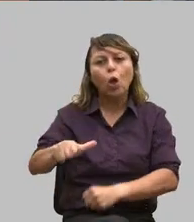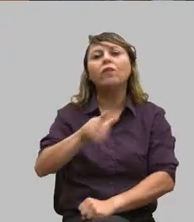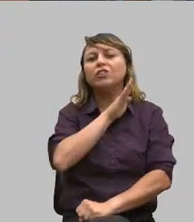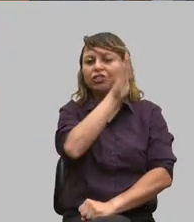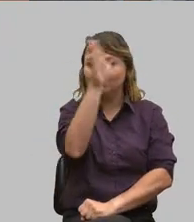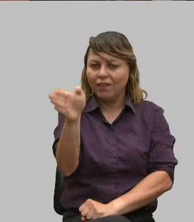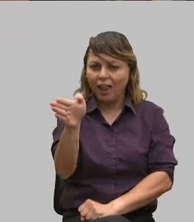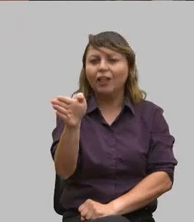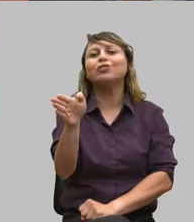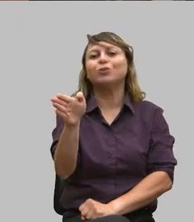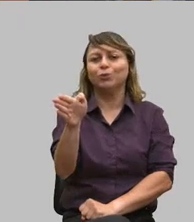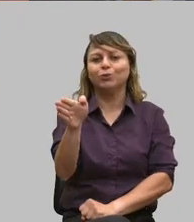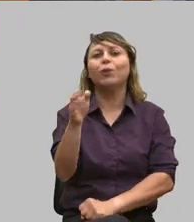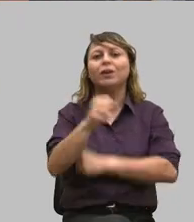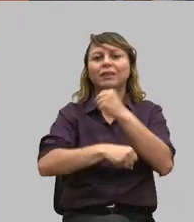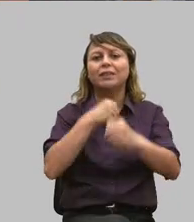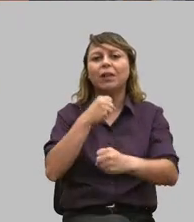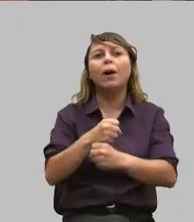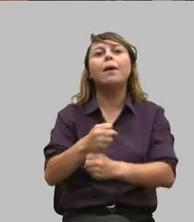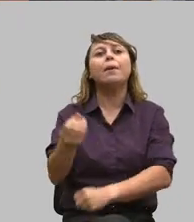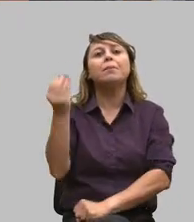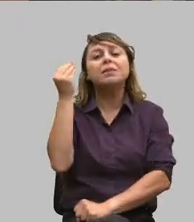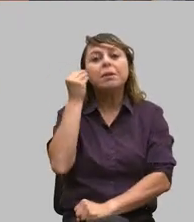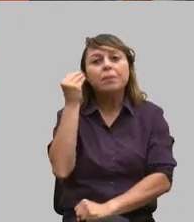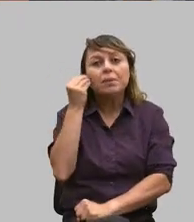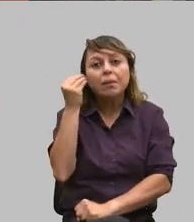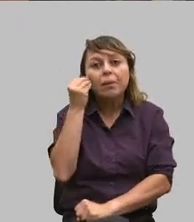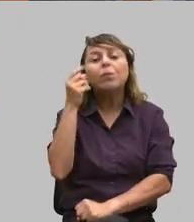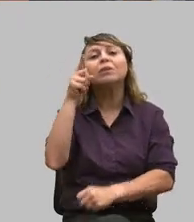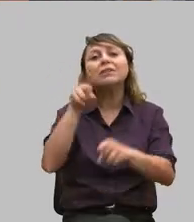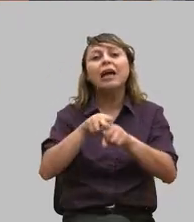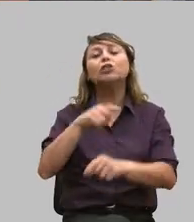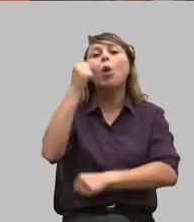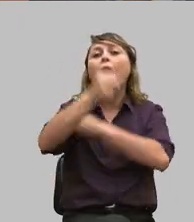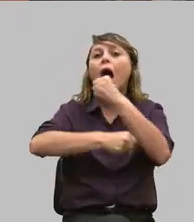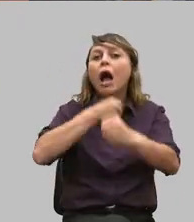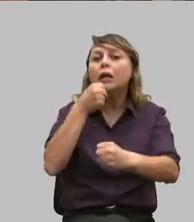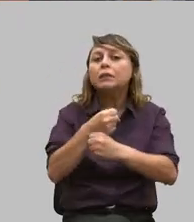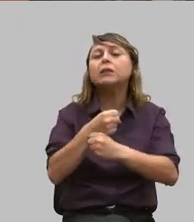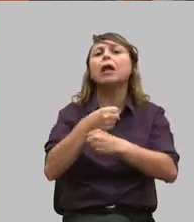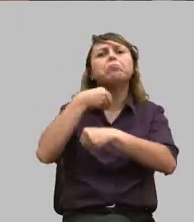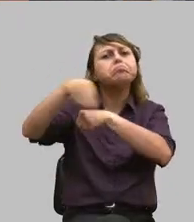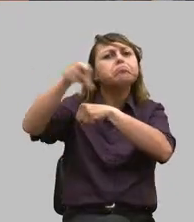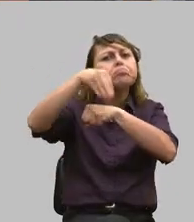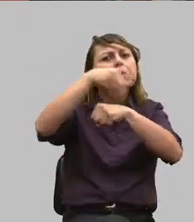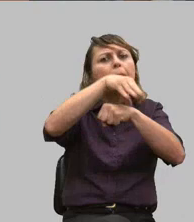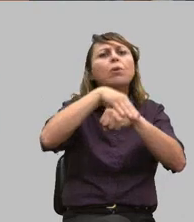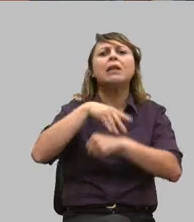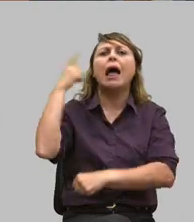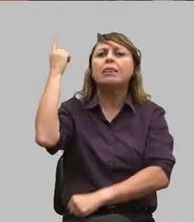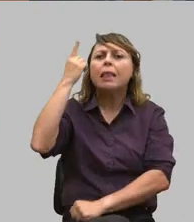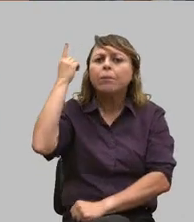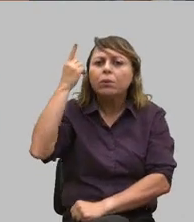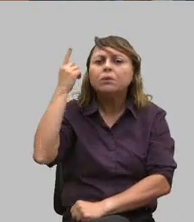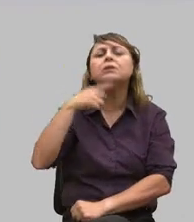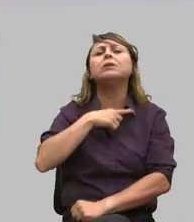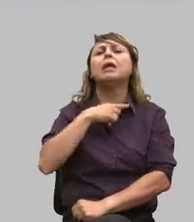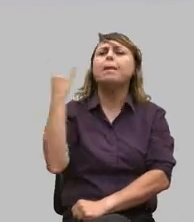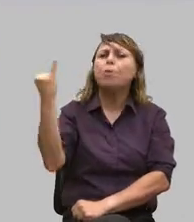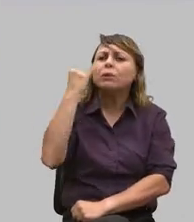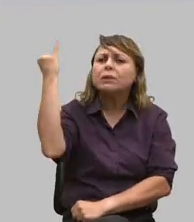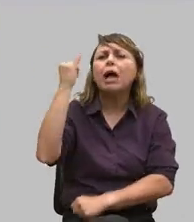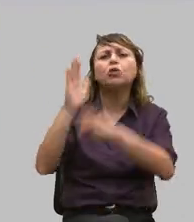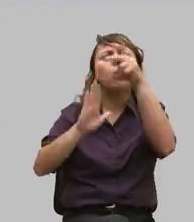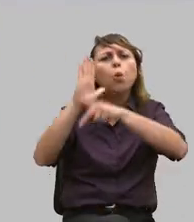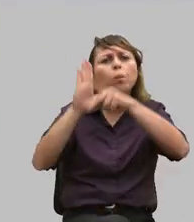vem então aproveitar essa margem gordura pro ano que vem e comentar e mostrar pros deputados a importância desse projeto para que eles